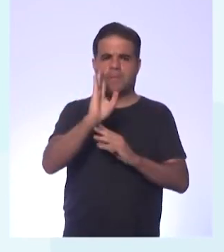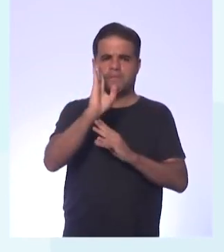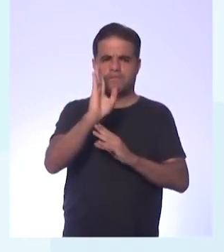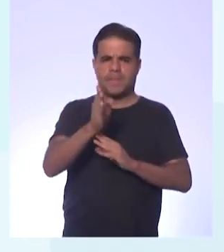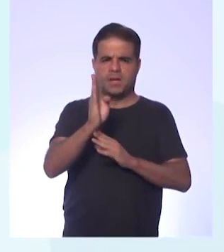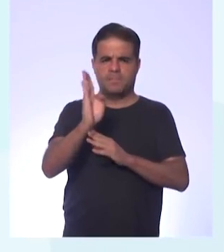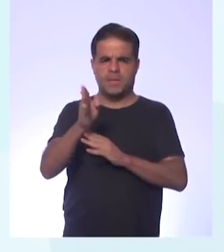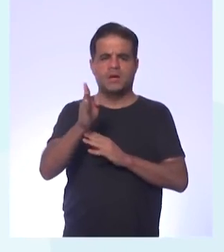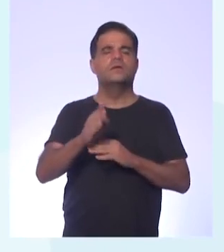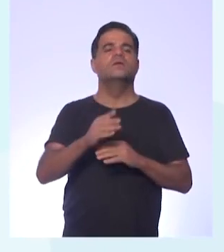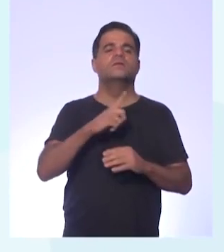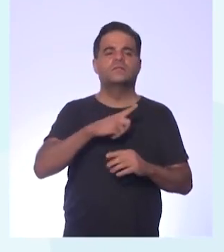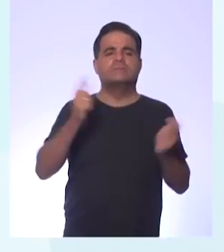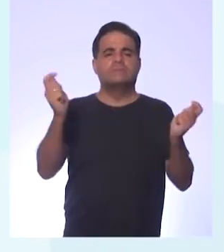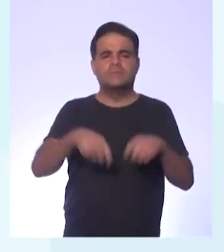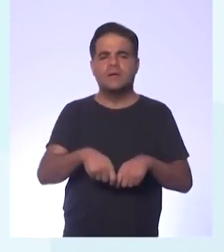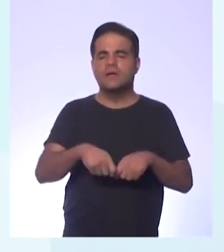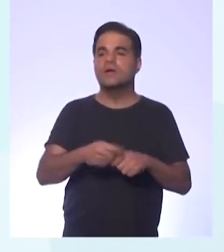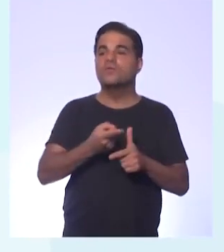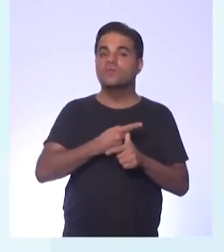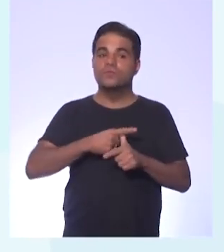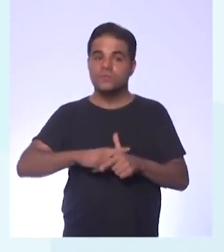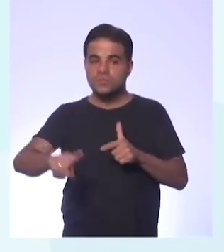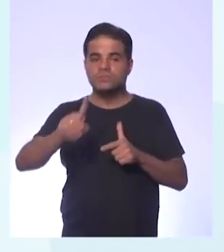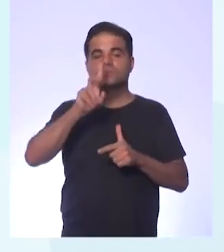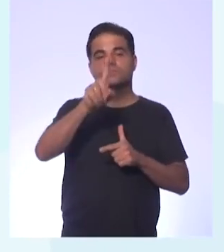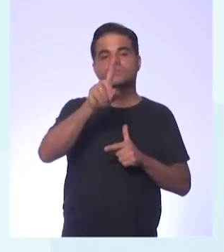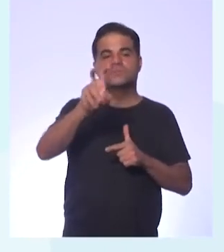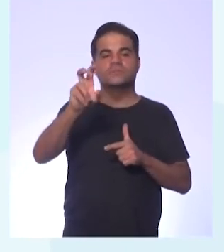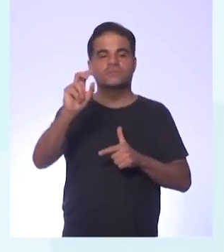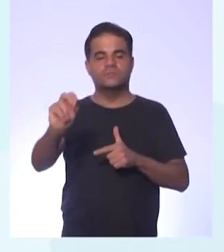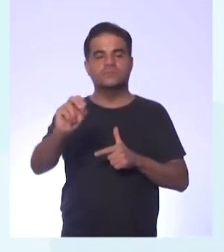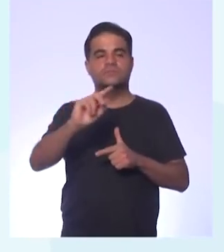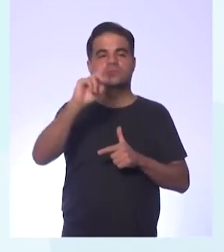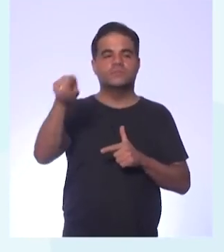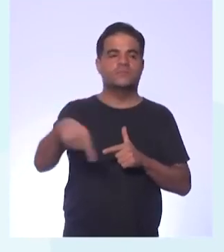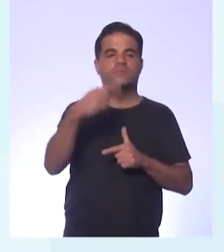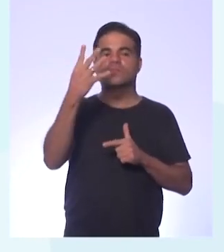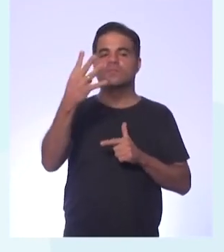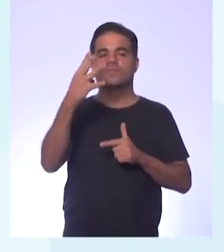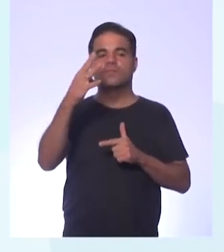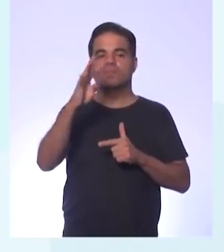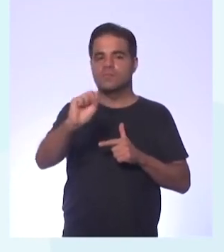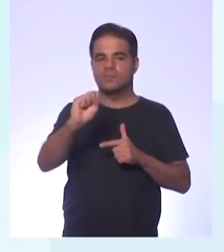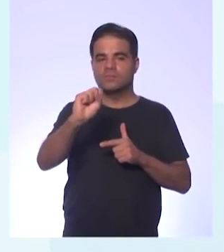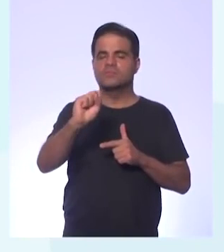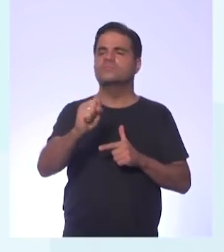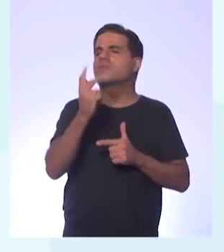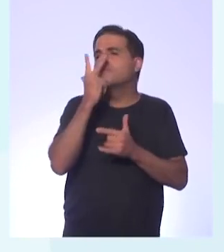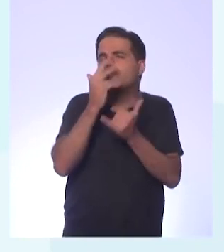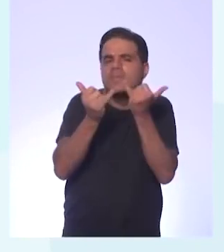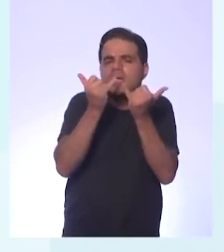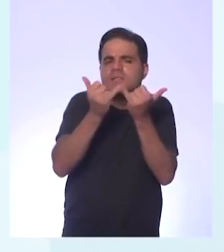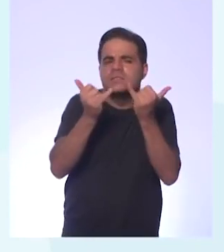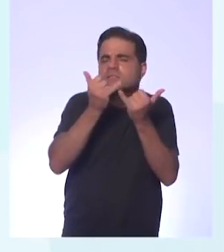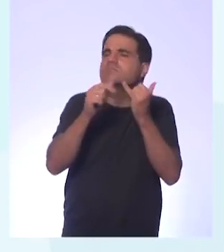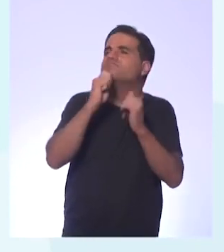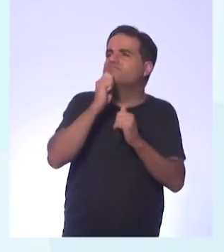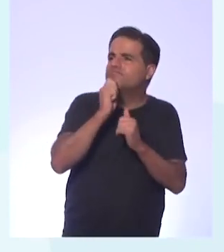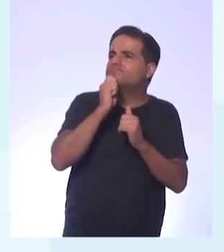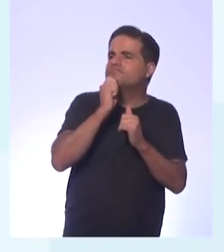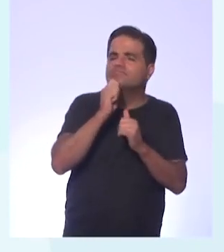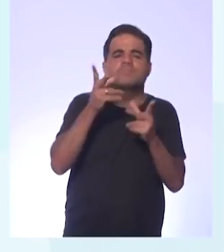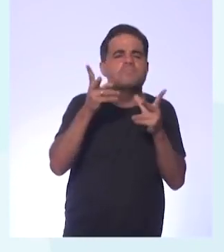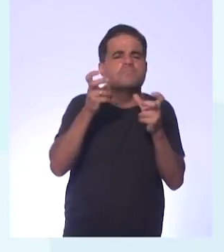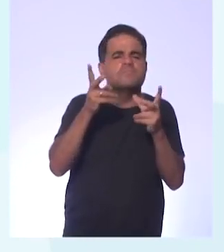nossa vírgula, então, na verdade, eu vou dividir 150 por 48. E o raciocínio é muito parecido com o meu. E você vai